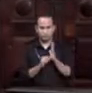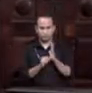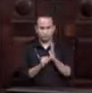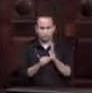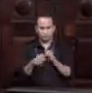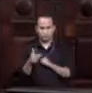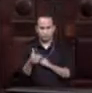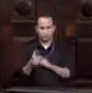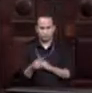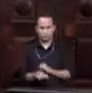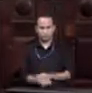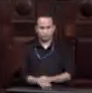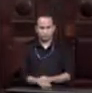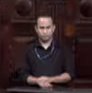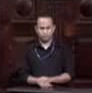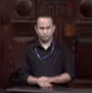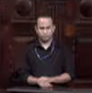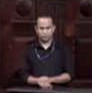2º,